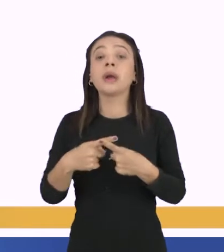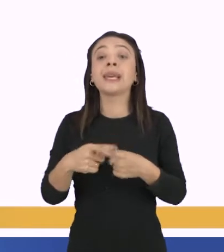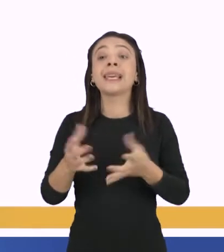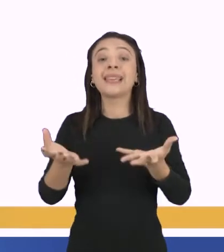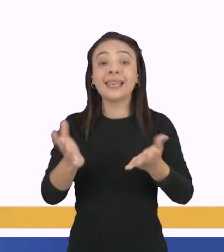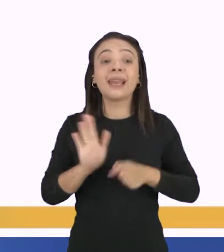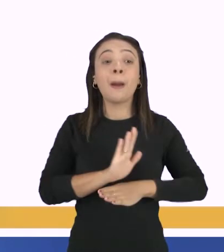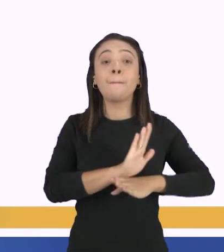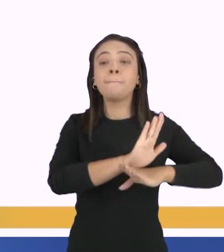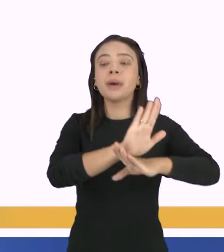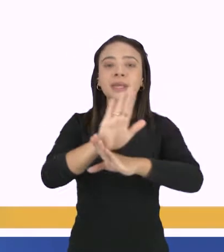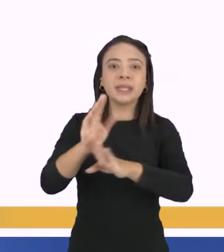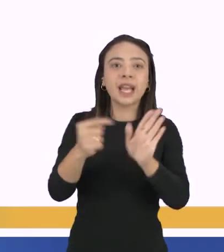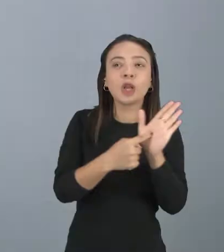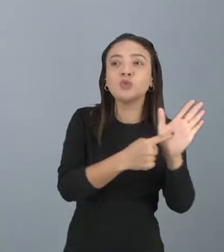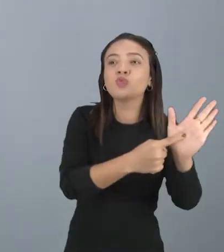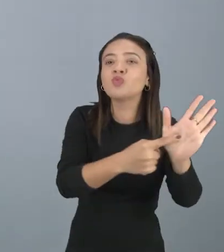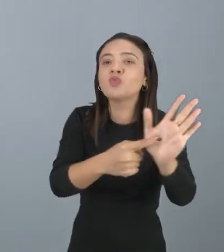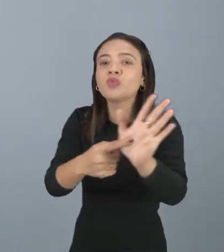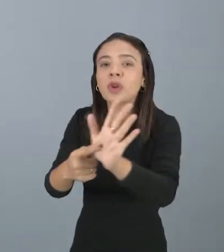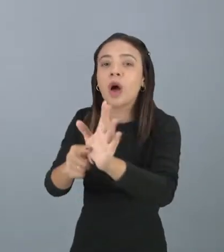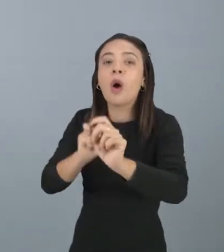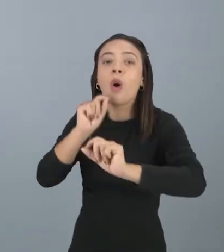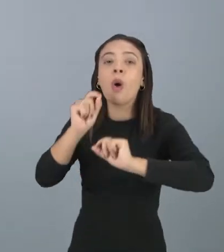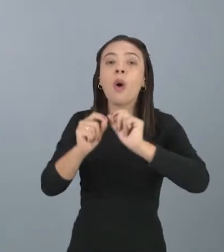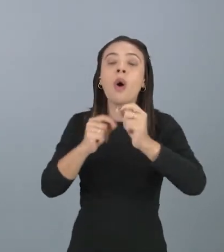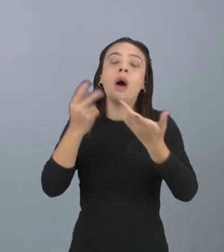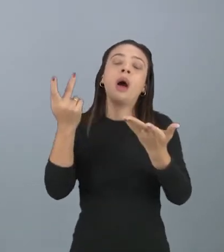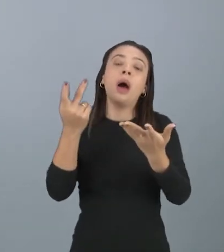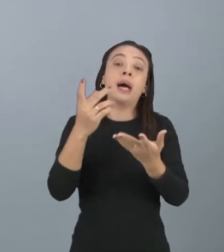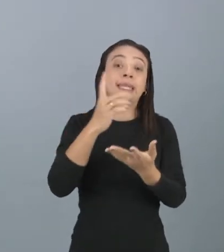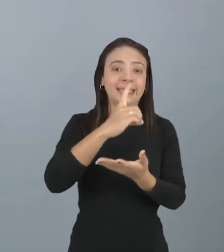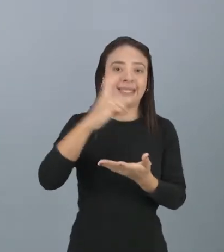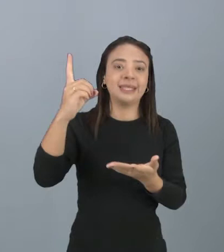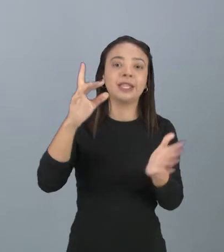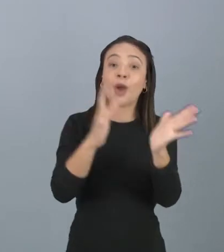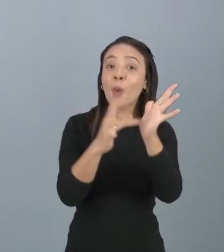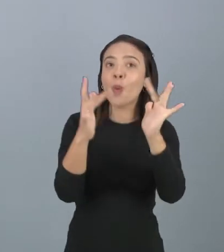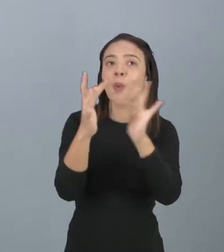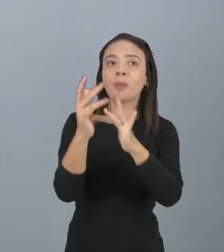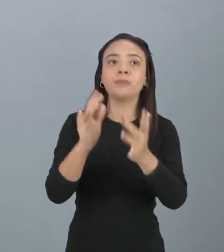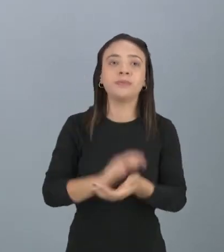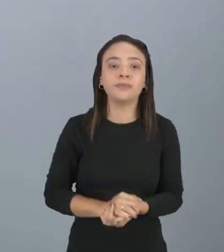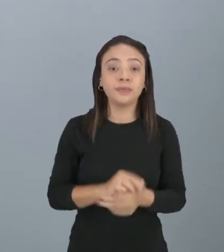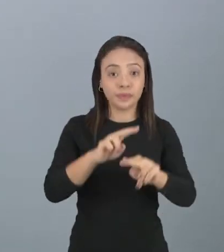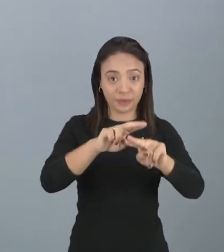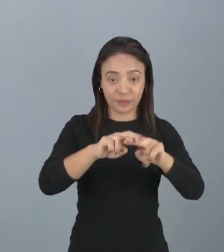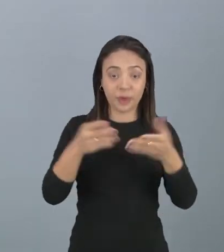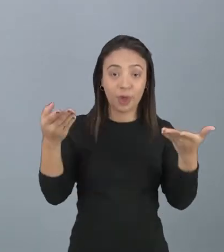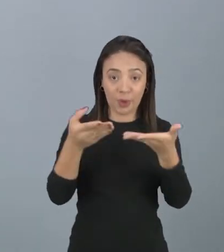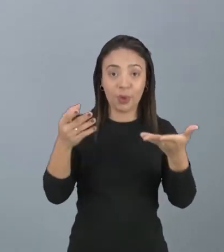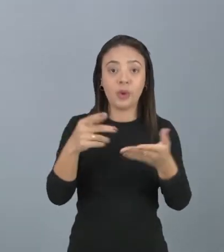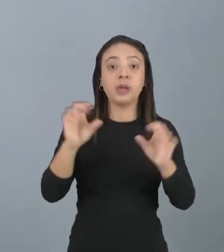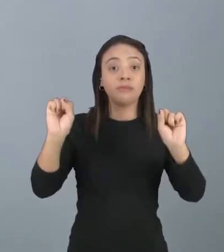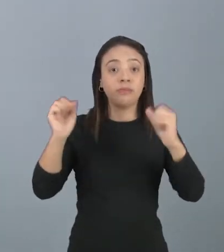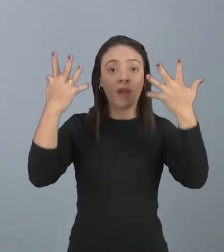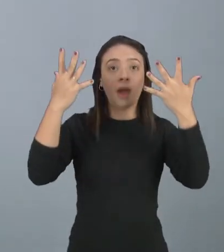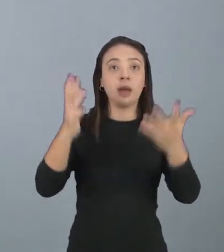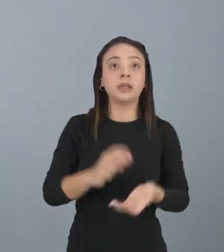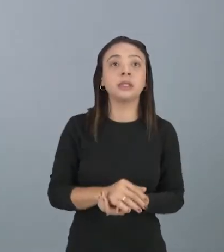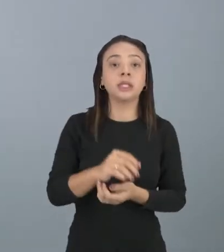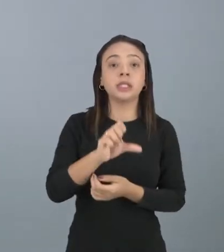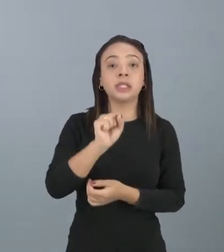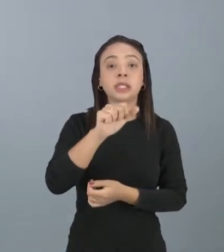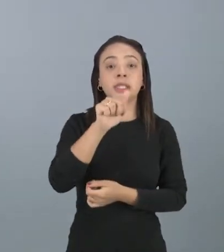a mensagem de Cristo. Então é baseado nesse fundo histórico que hoje é celebrado aí o St. Patrick's Day, essa